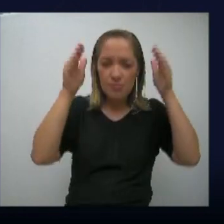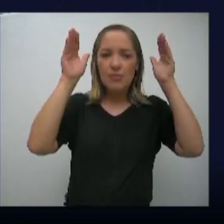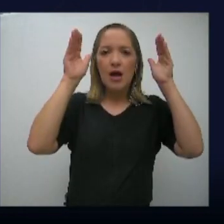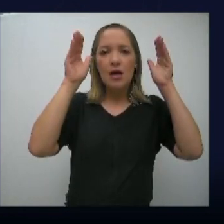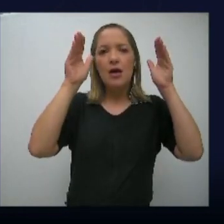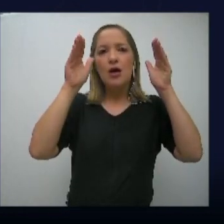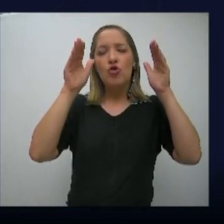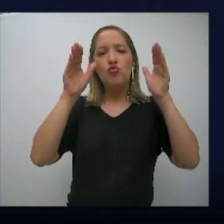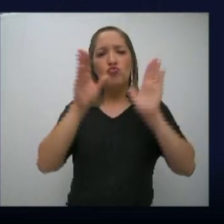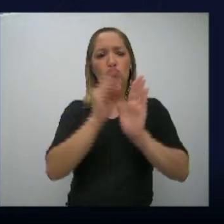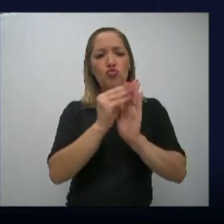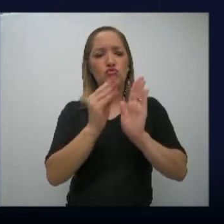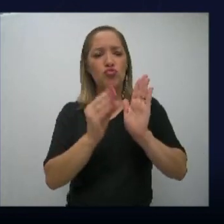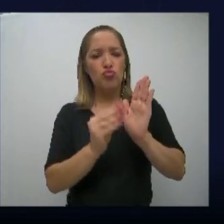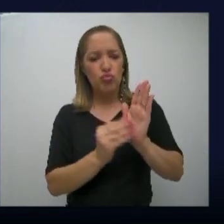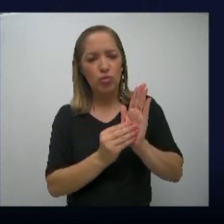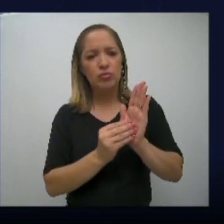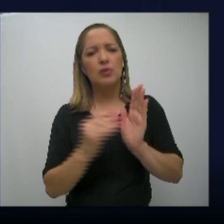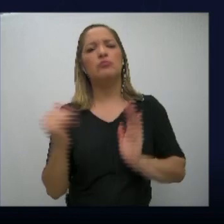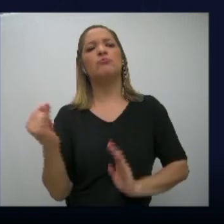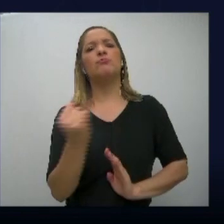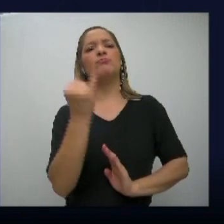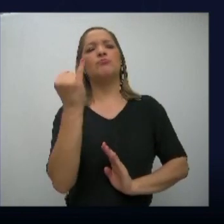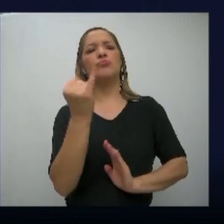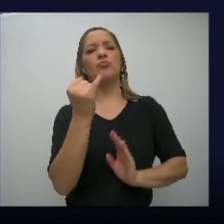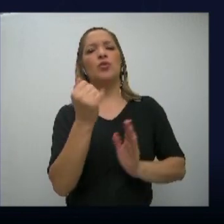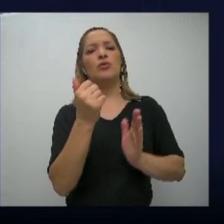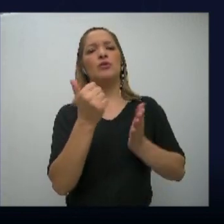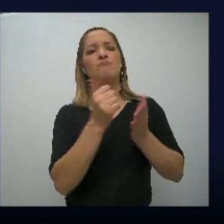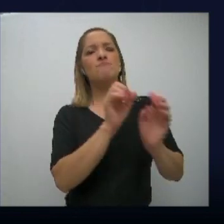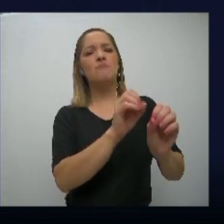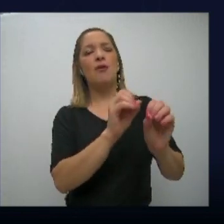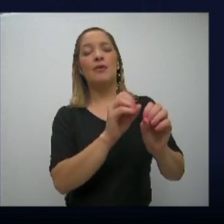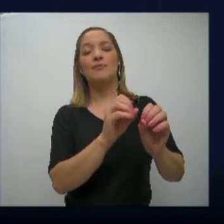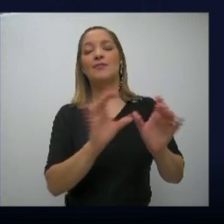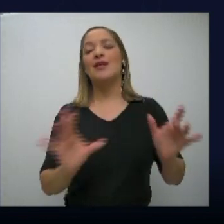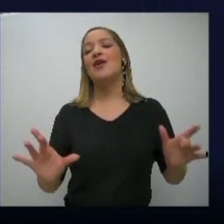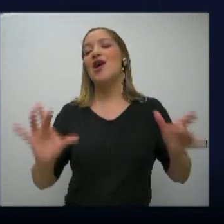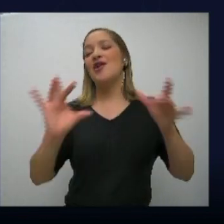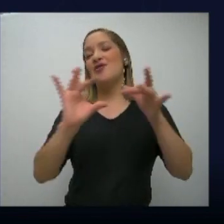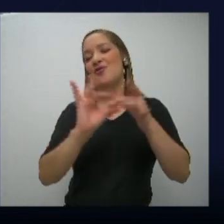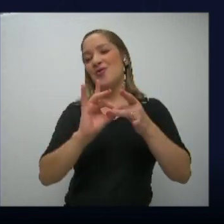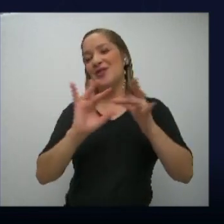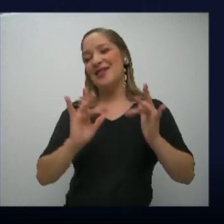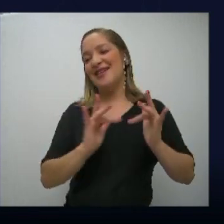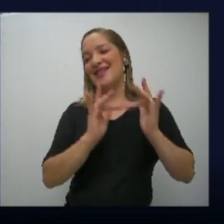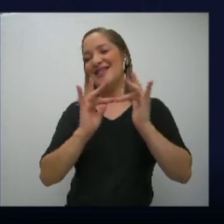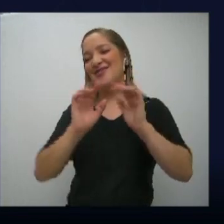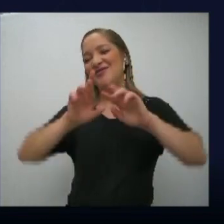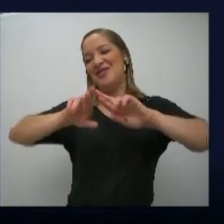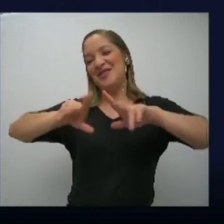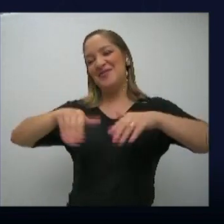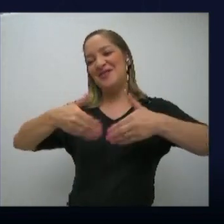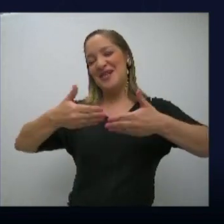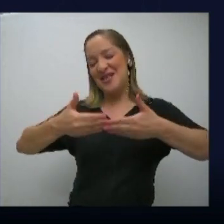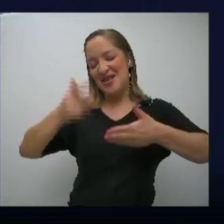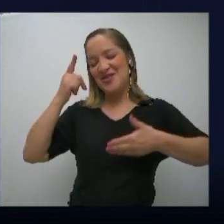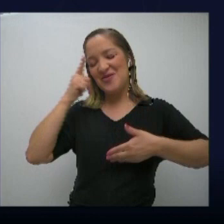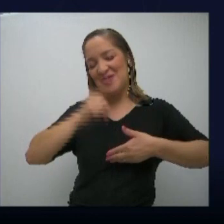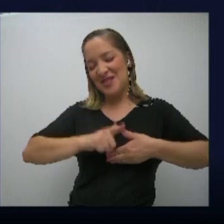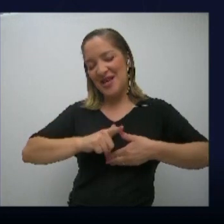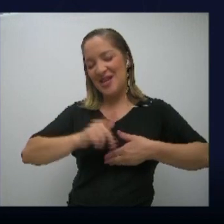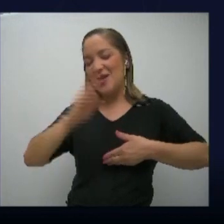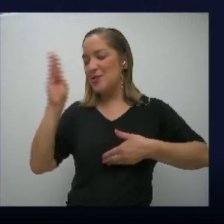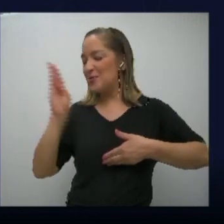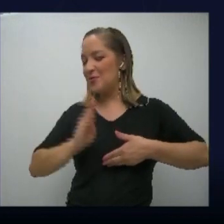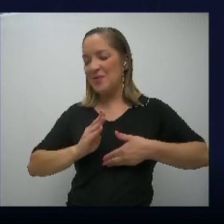Genuíno você você consegue criar conexão diferenciada então foi isso que a gente fez no Brasil não